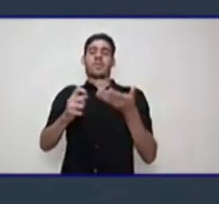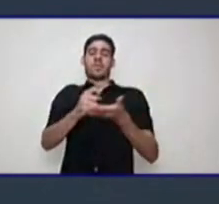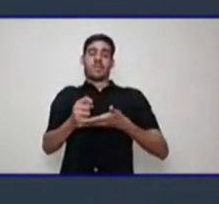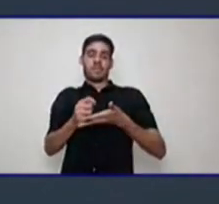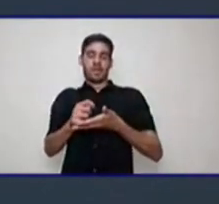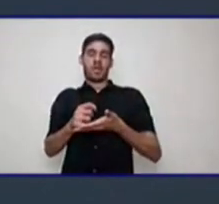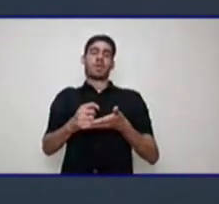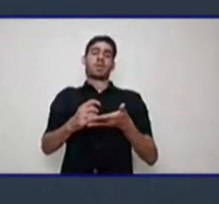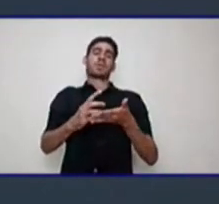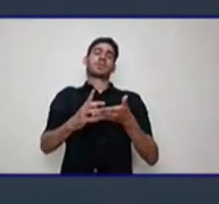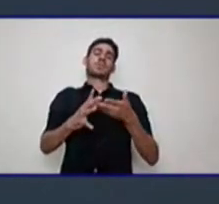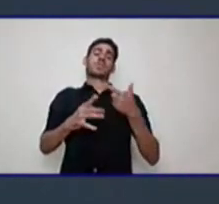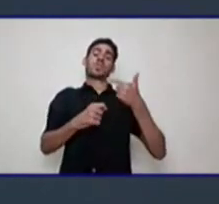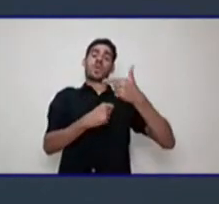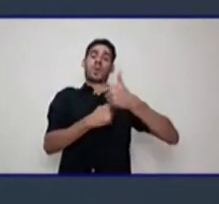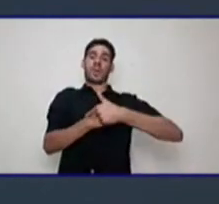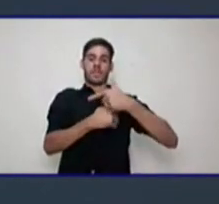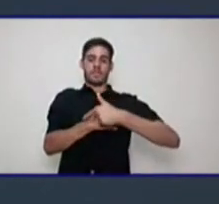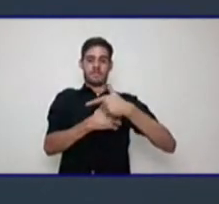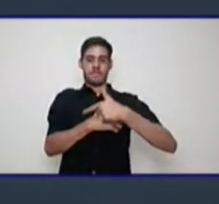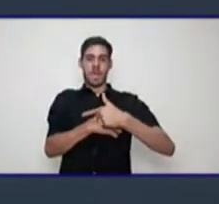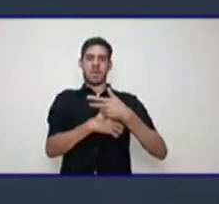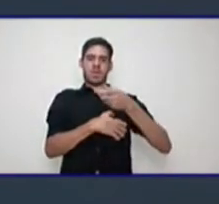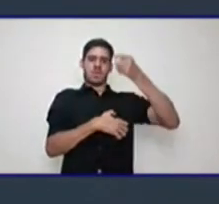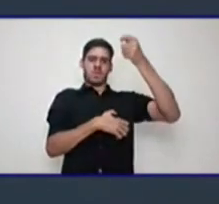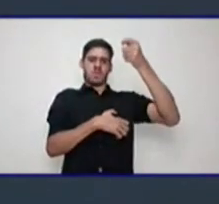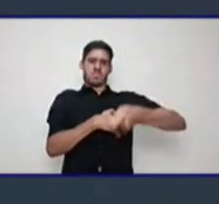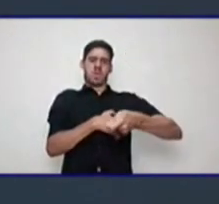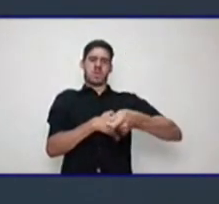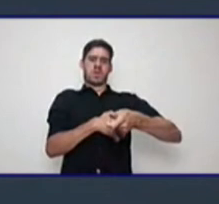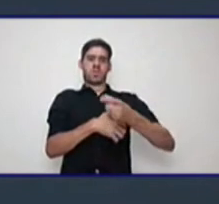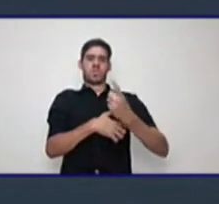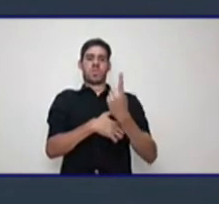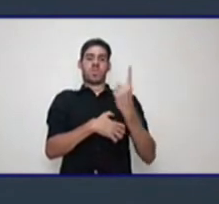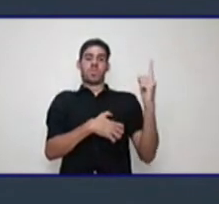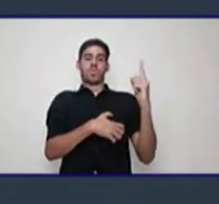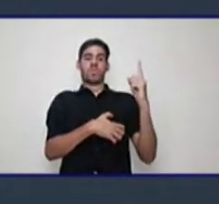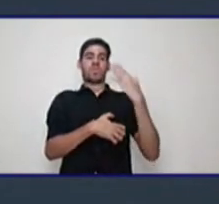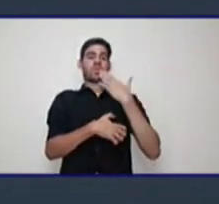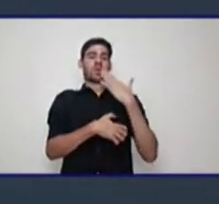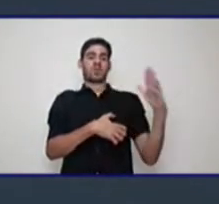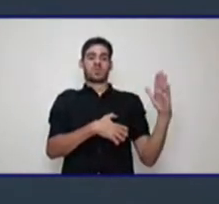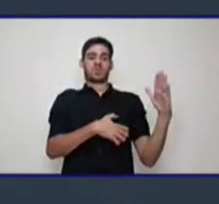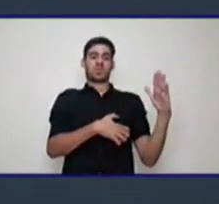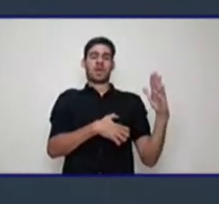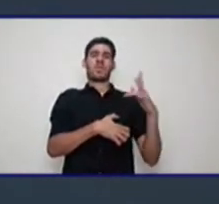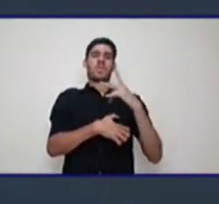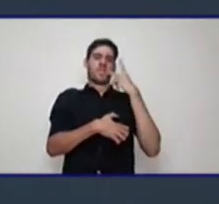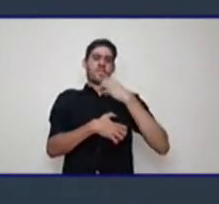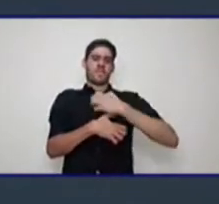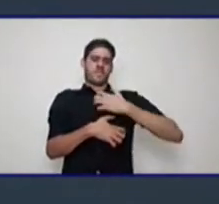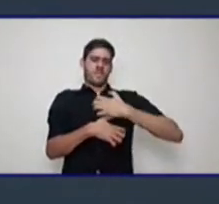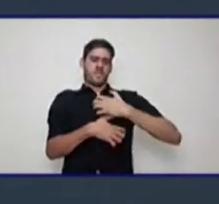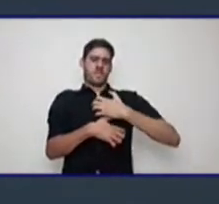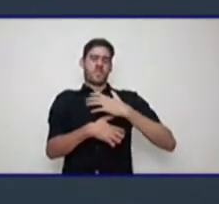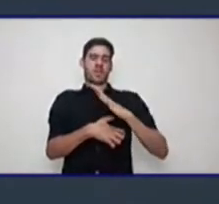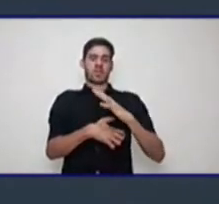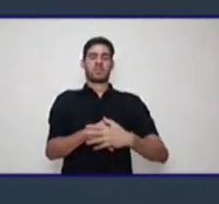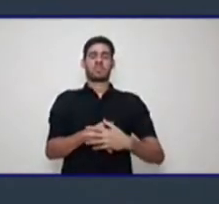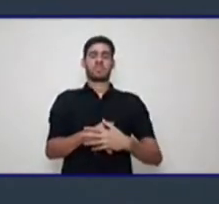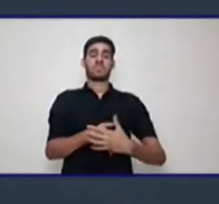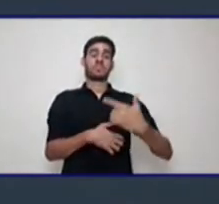que a atribuição de nazista a um candidato configura discurso de ódio, e segundo, de